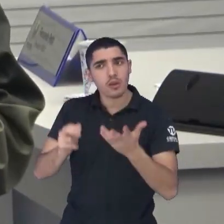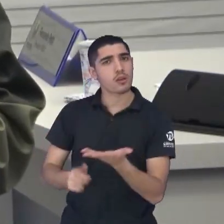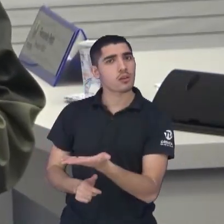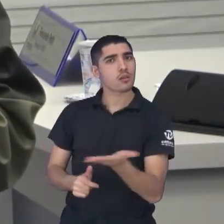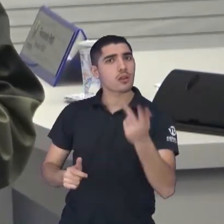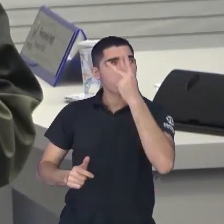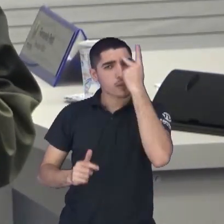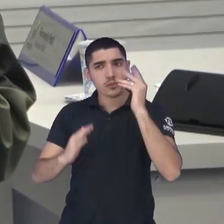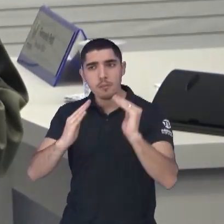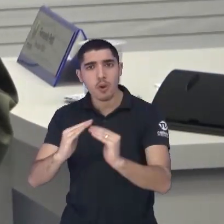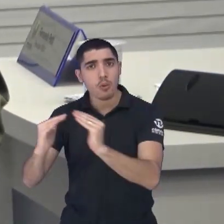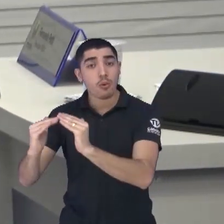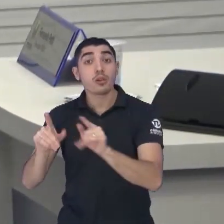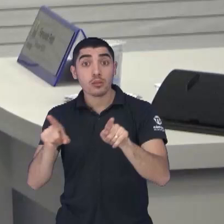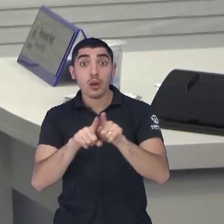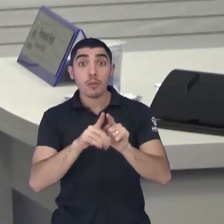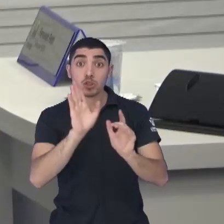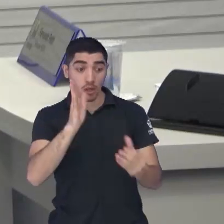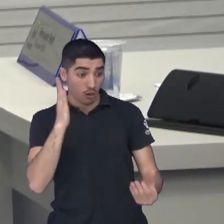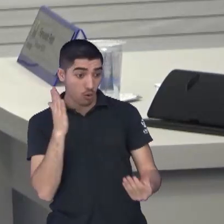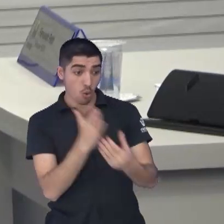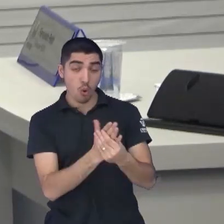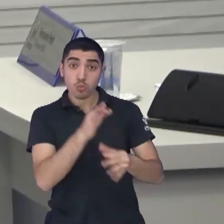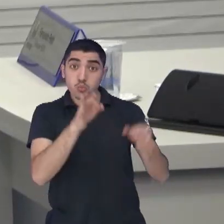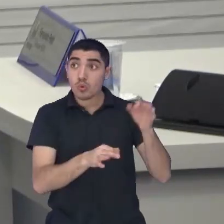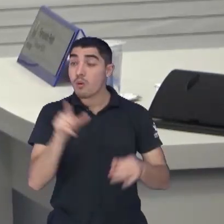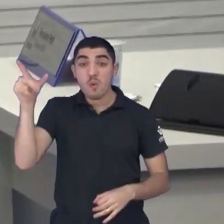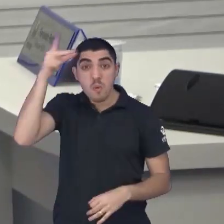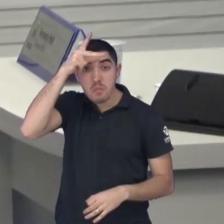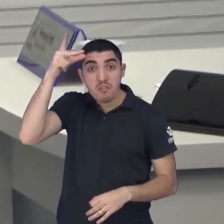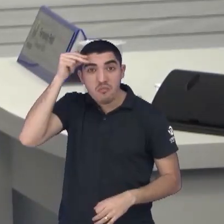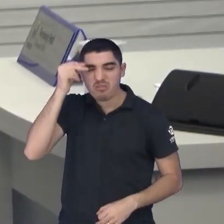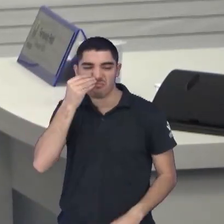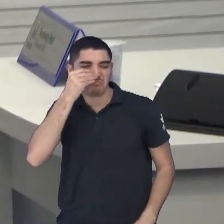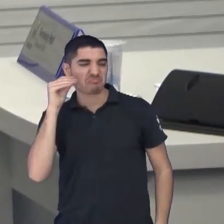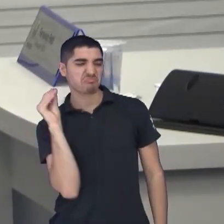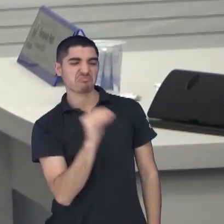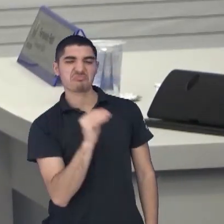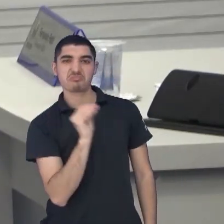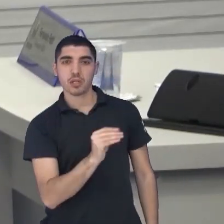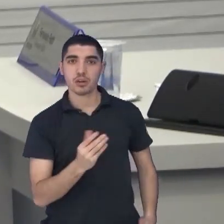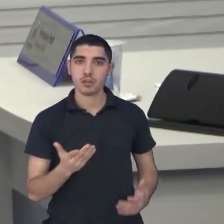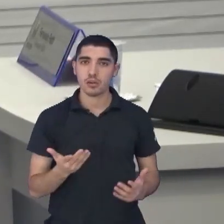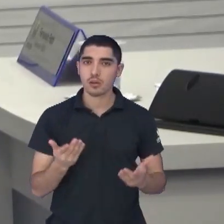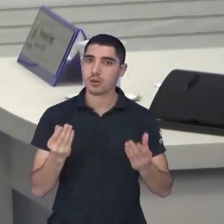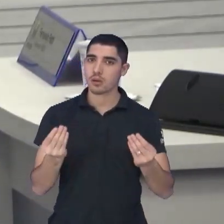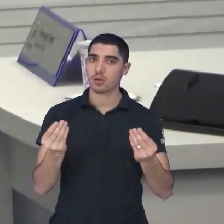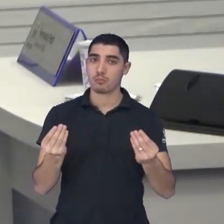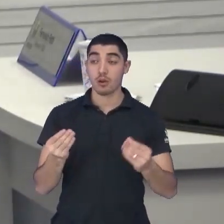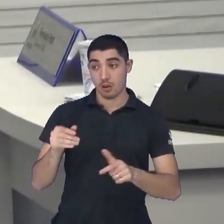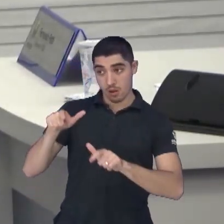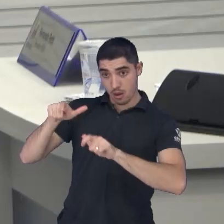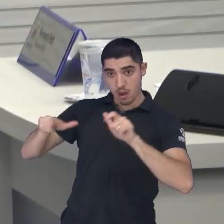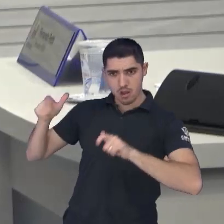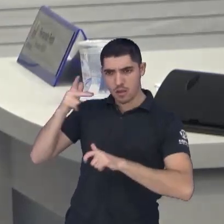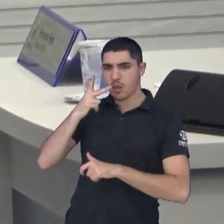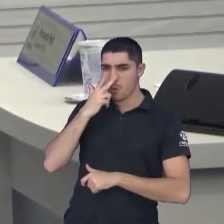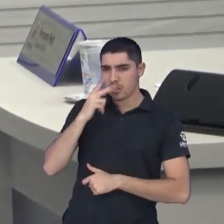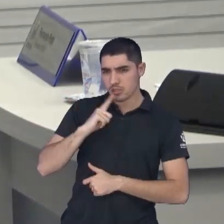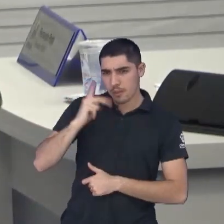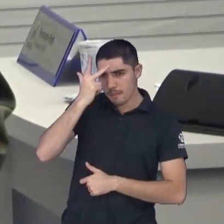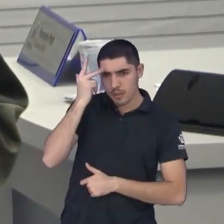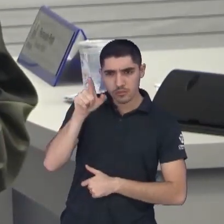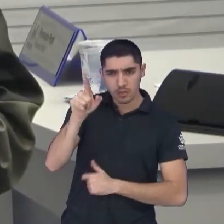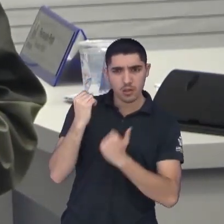descumprimento de uma ordem judicial. O prefeito está atropelando a justiça. Então, o pessoal da Vila Guarani, acho que deve ter algumas pessoas